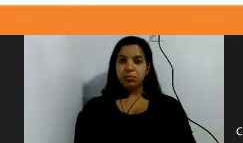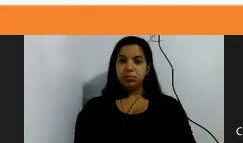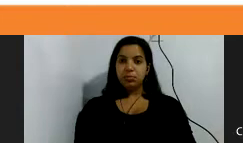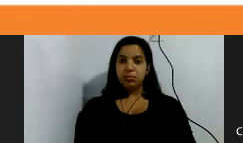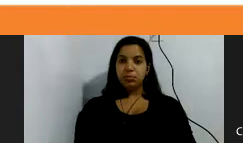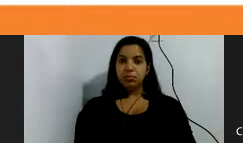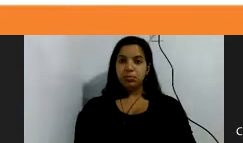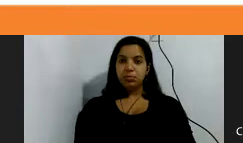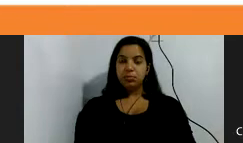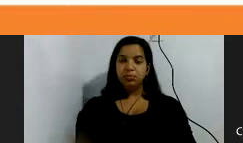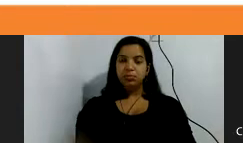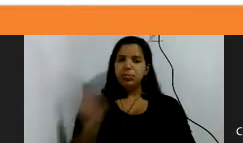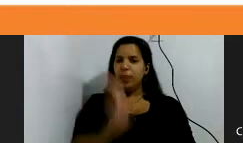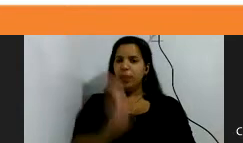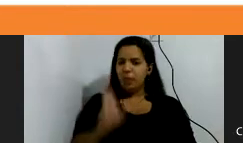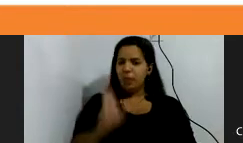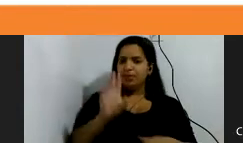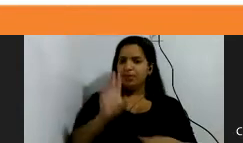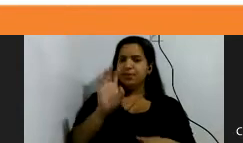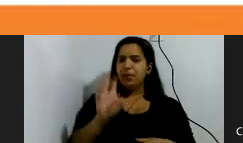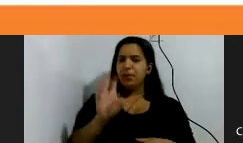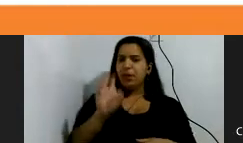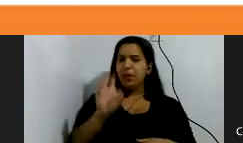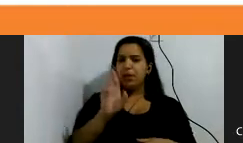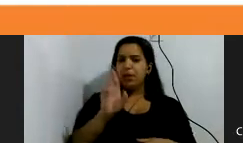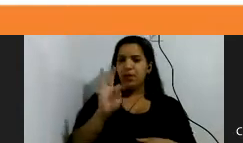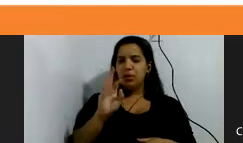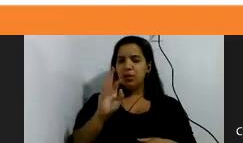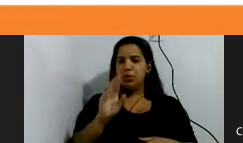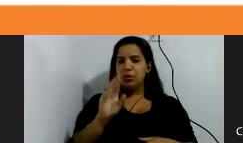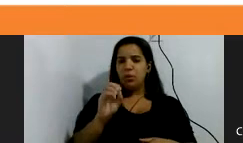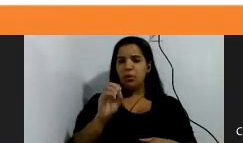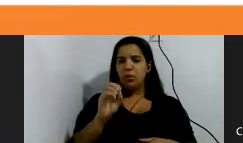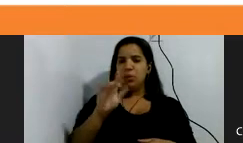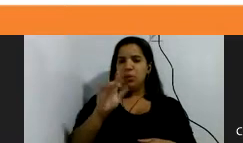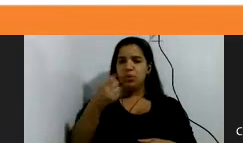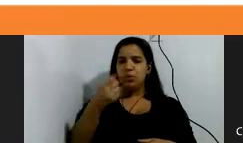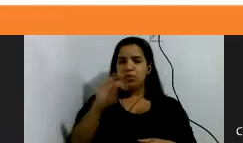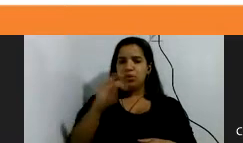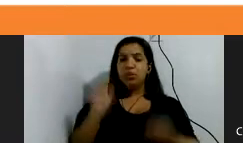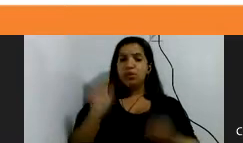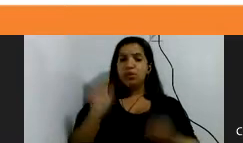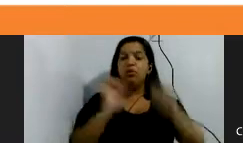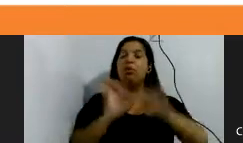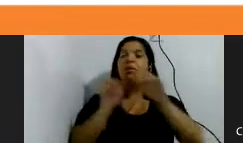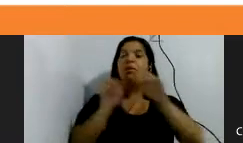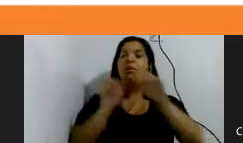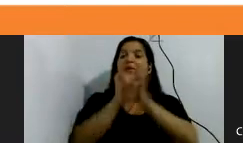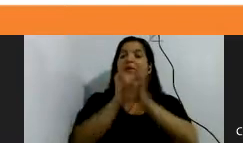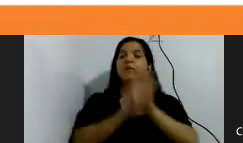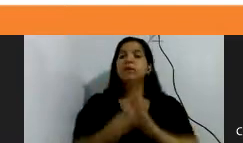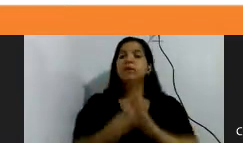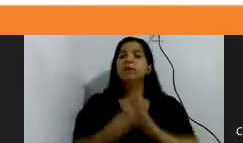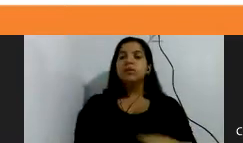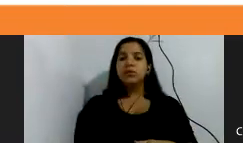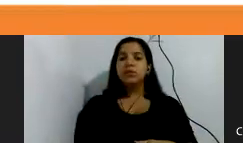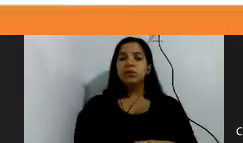utilizado na eritroblastose fetal, não é? É, mas de que forma? Em quem? No